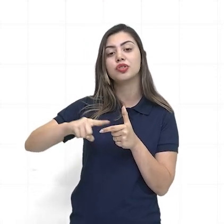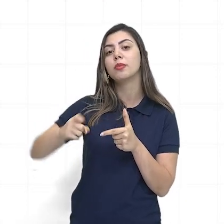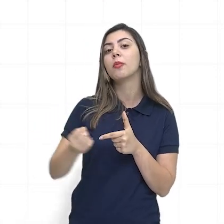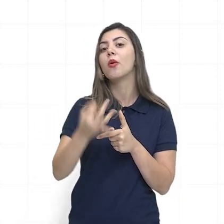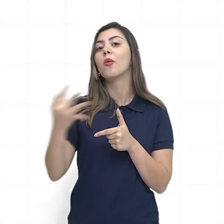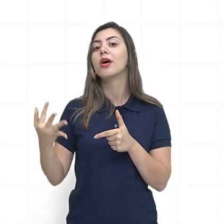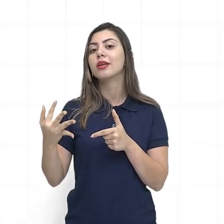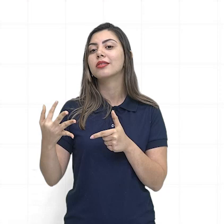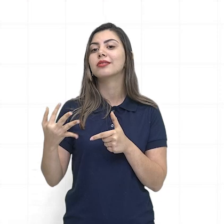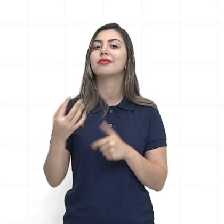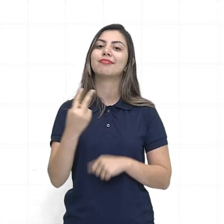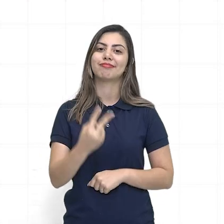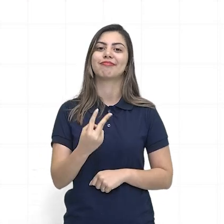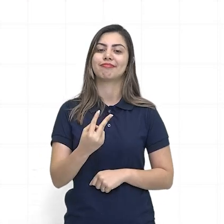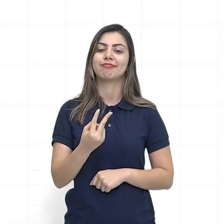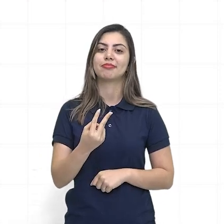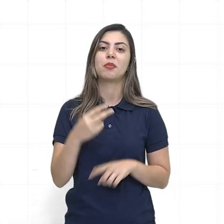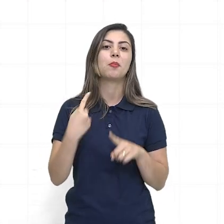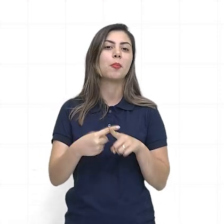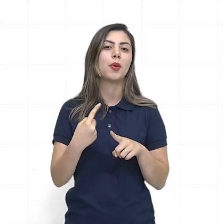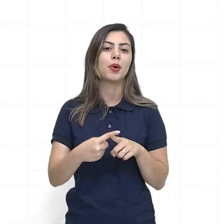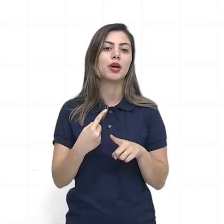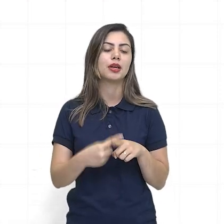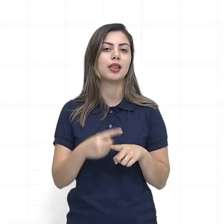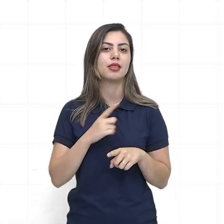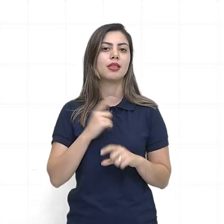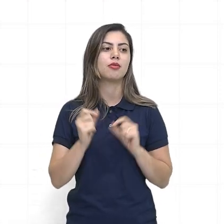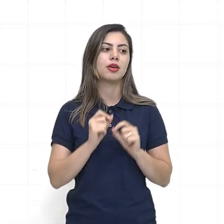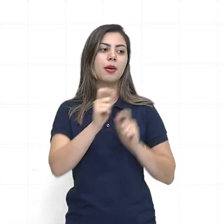quanto? Por 2, porque já que elas